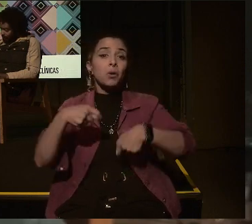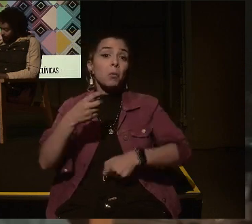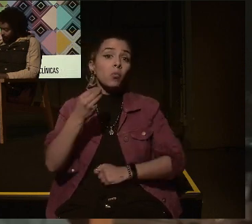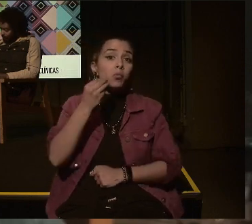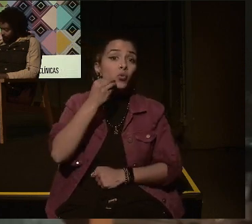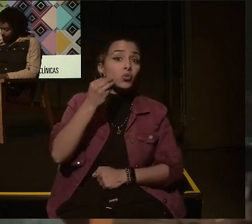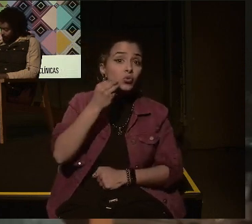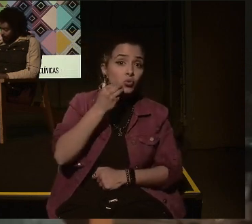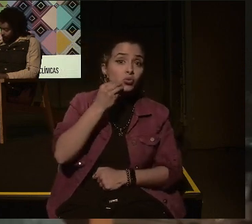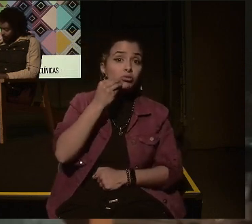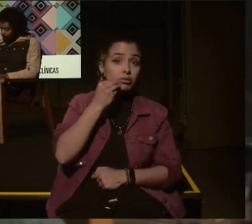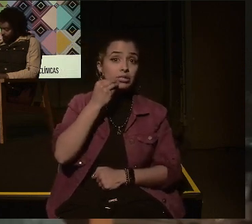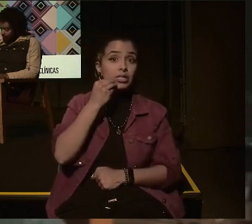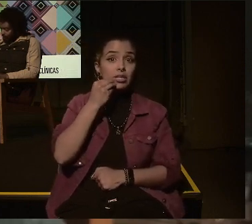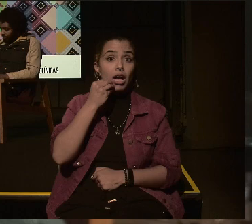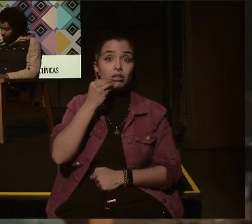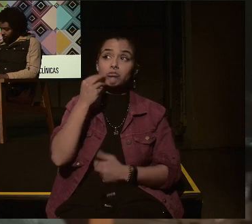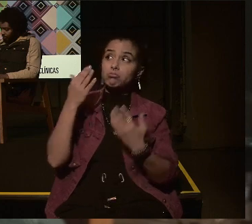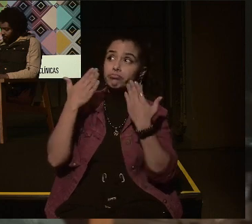que a gente insiste em não aceitar.